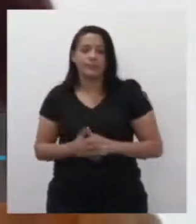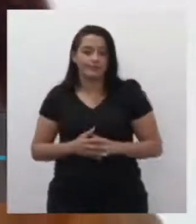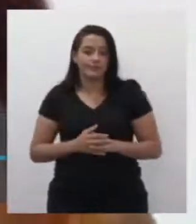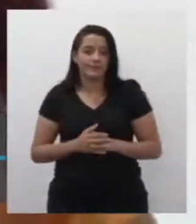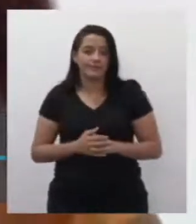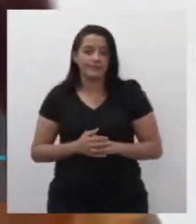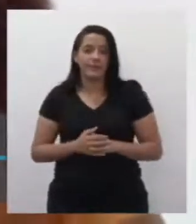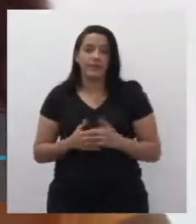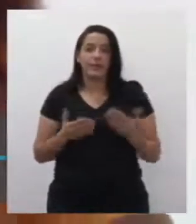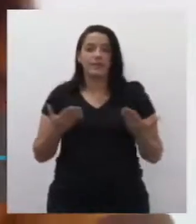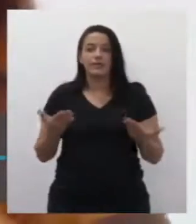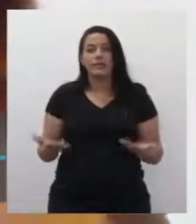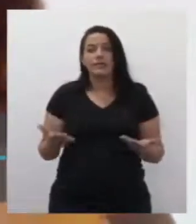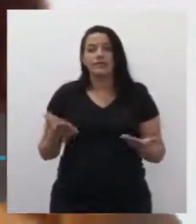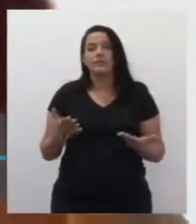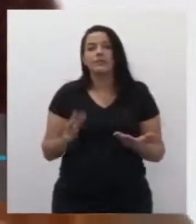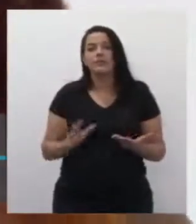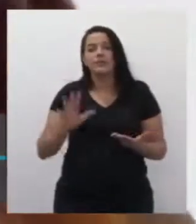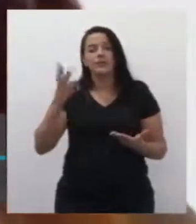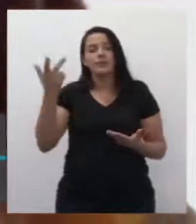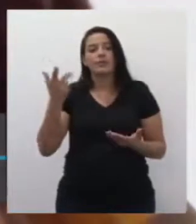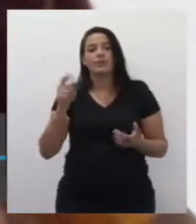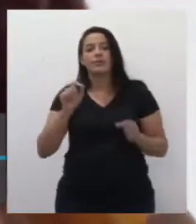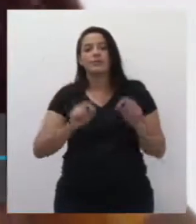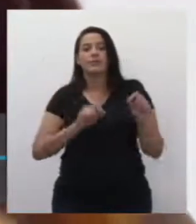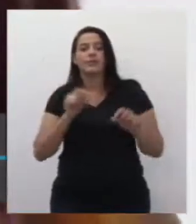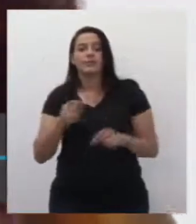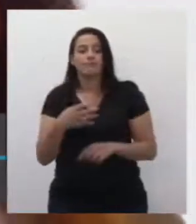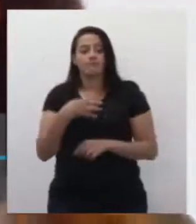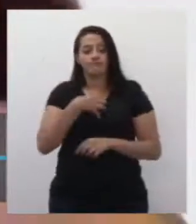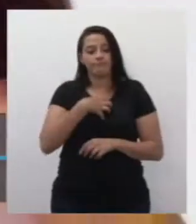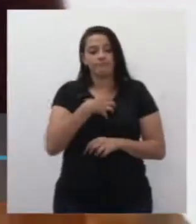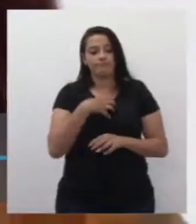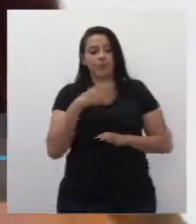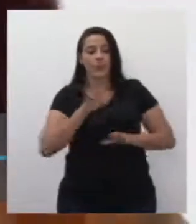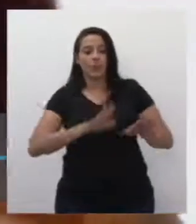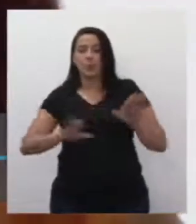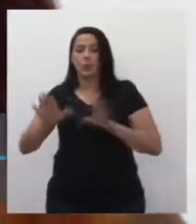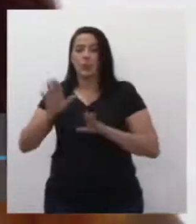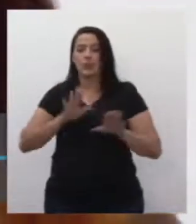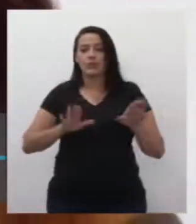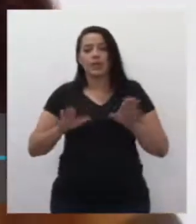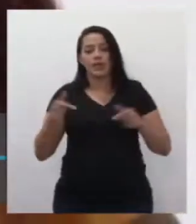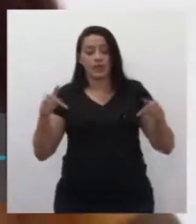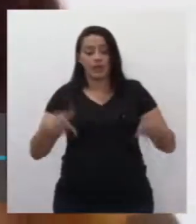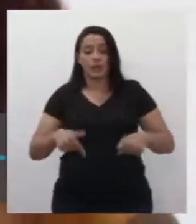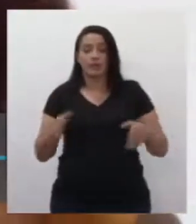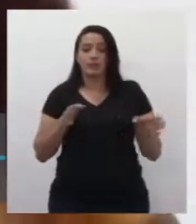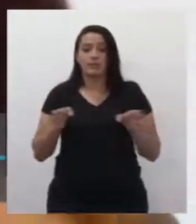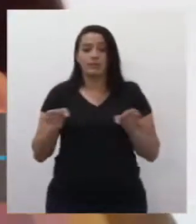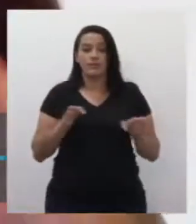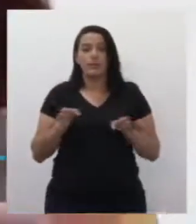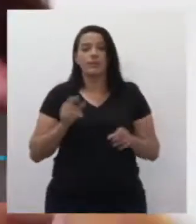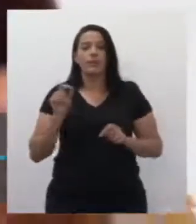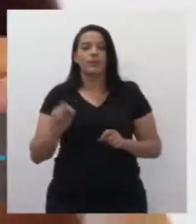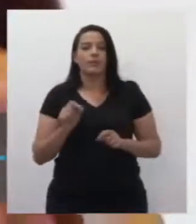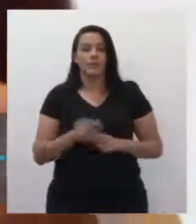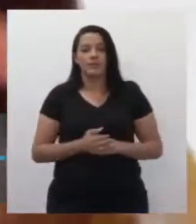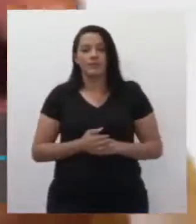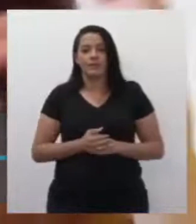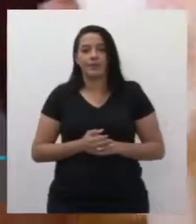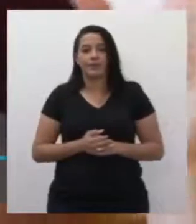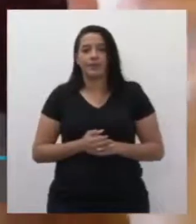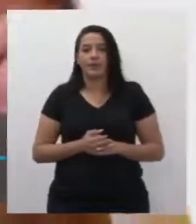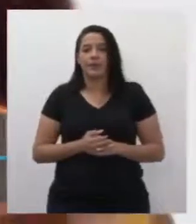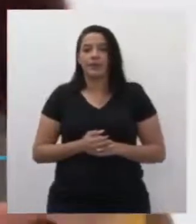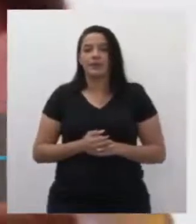realmente, o que aconteceu, e por que eu tenho essa sensação, esse cuidado com o ensino híbrido nesse momento, é que, assim, como o Anderson